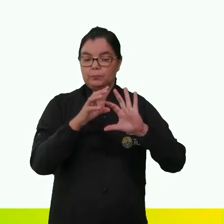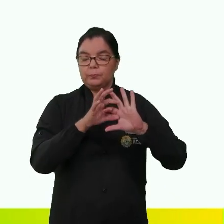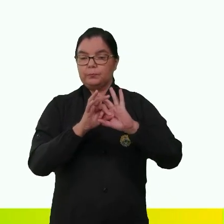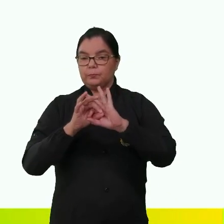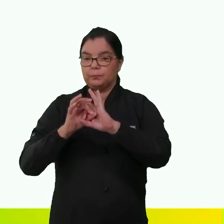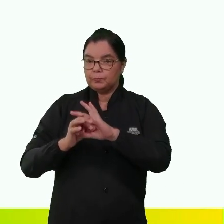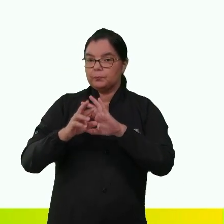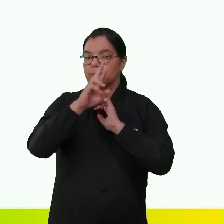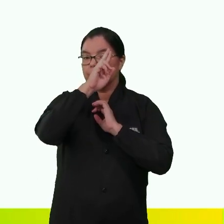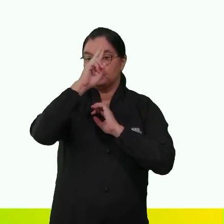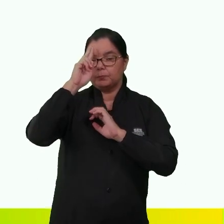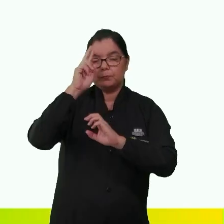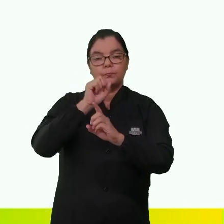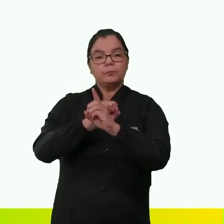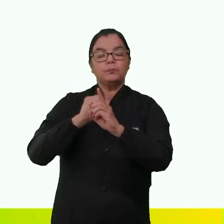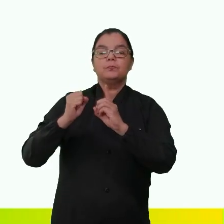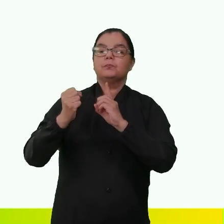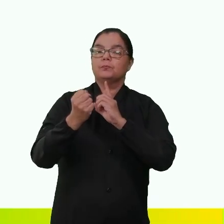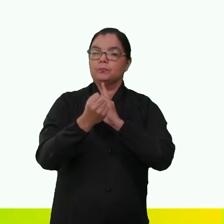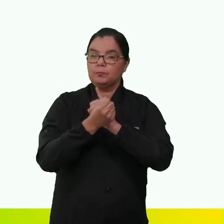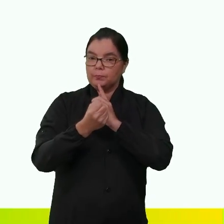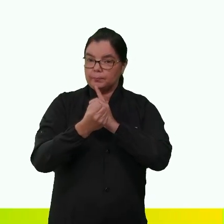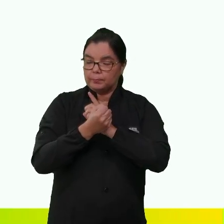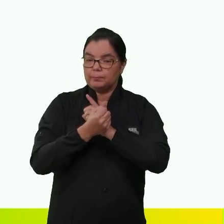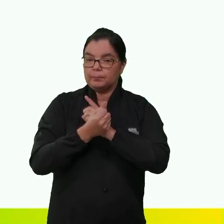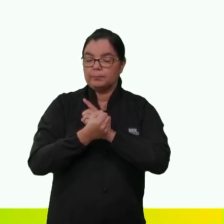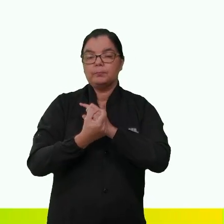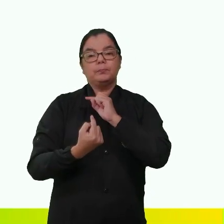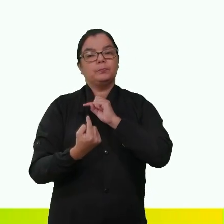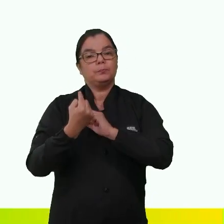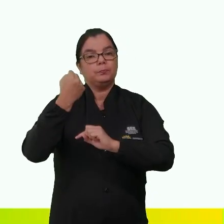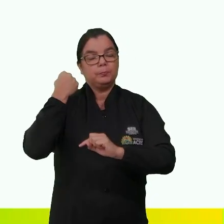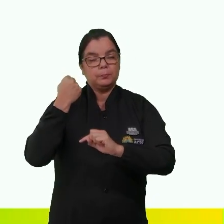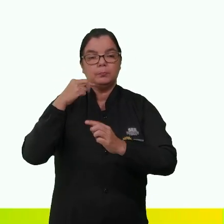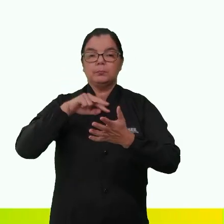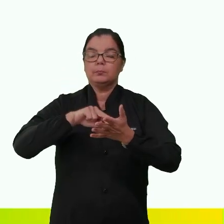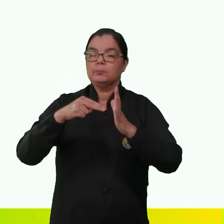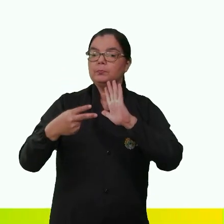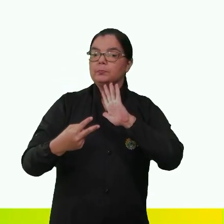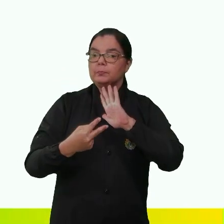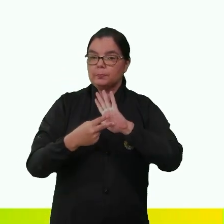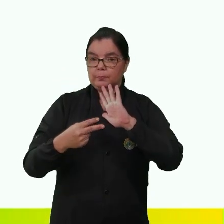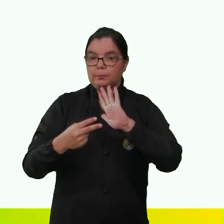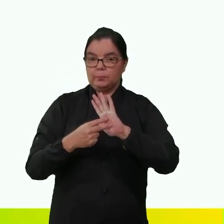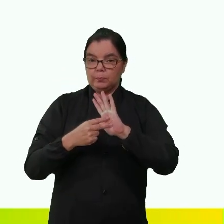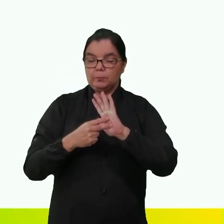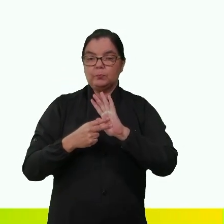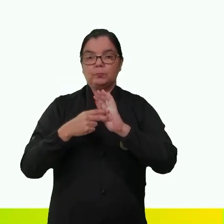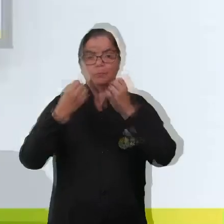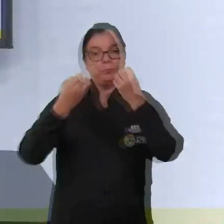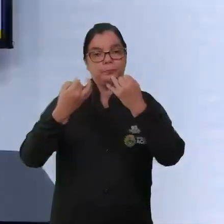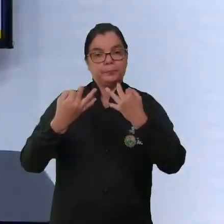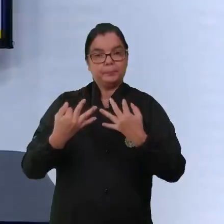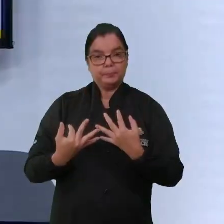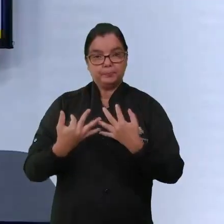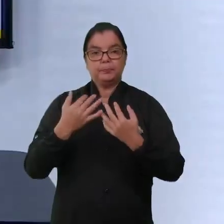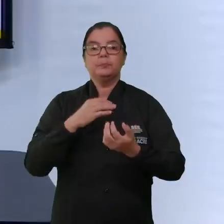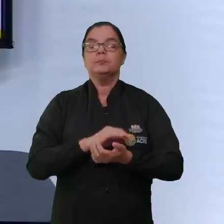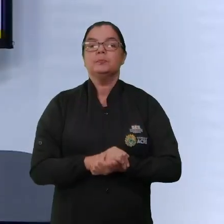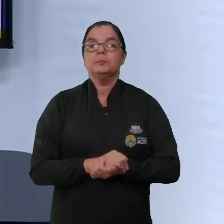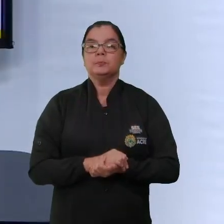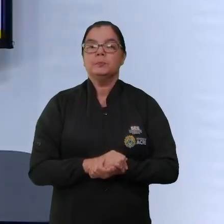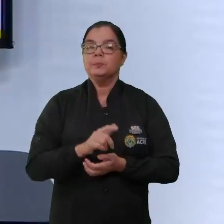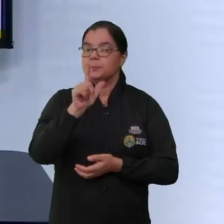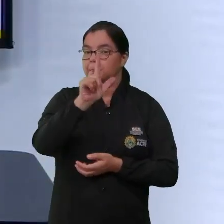contexto histórico e social de sua época. Isso significa dizer que quando nós falamos, pessoal,